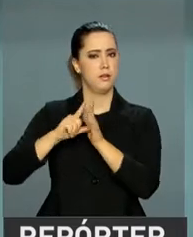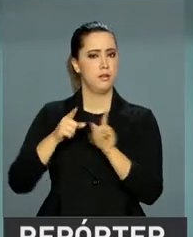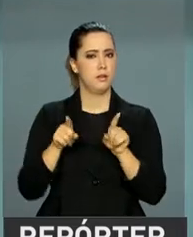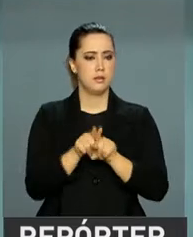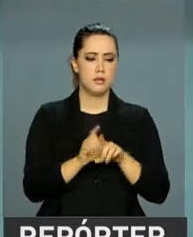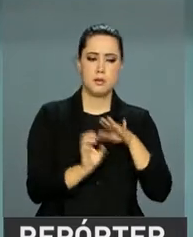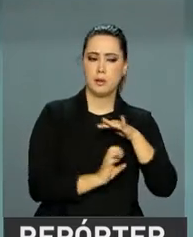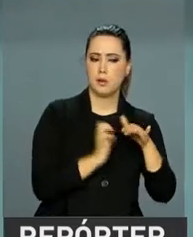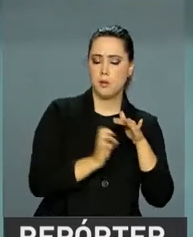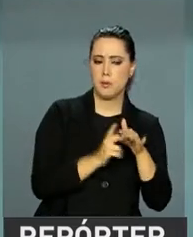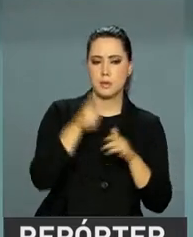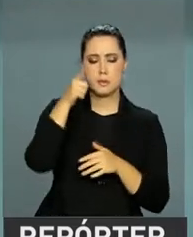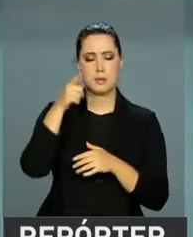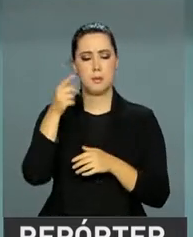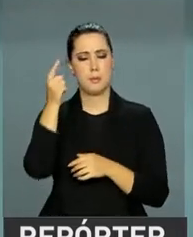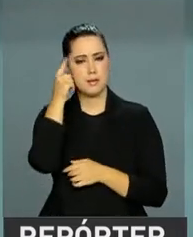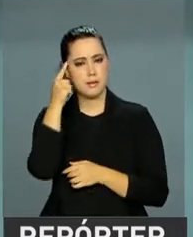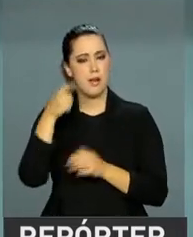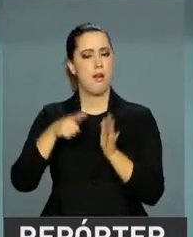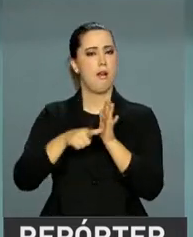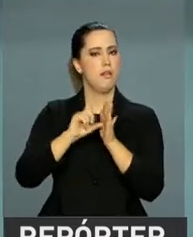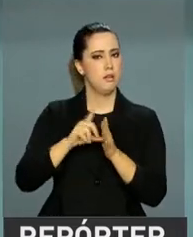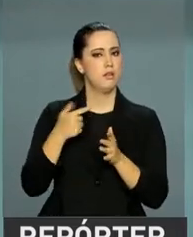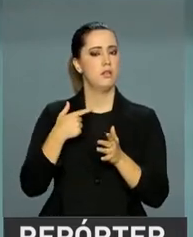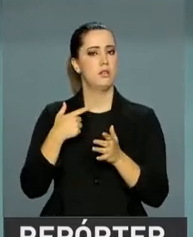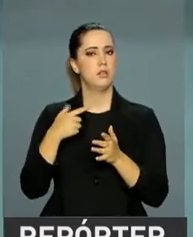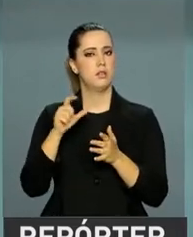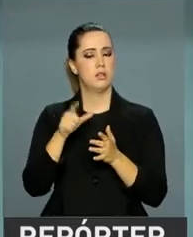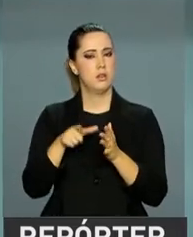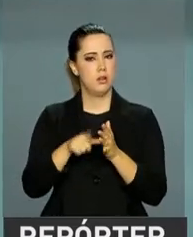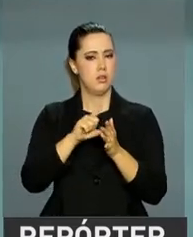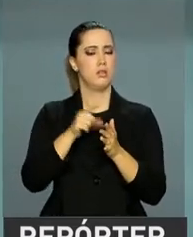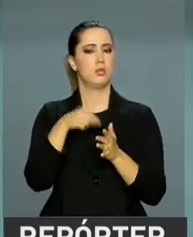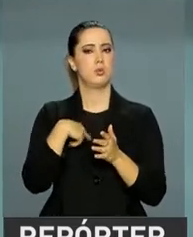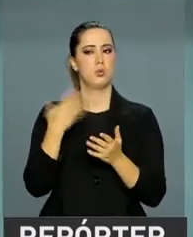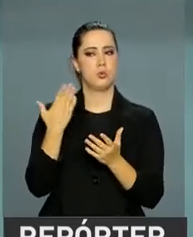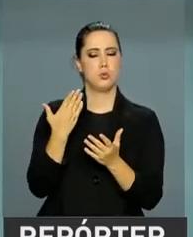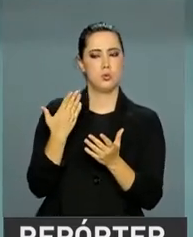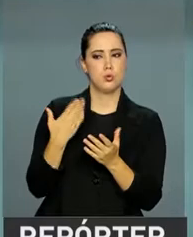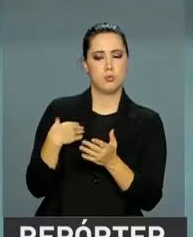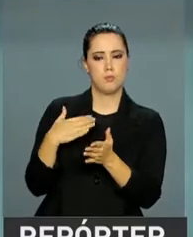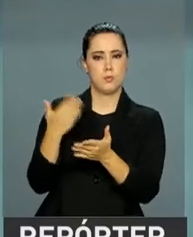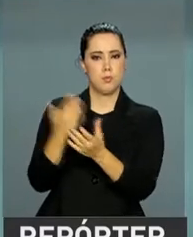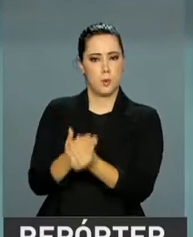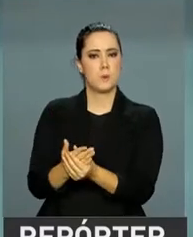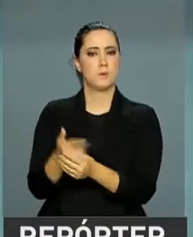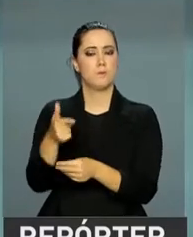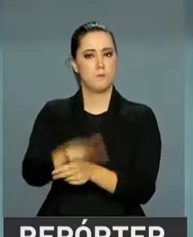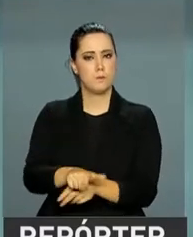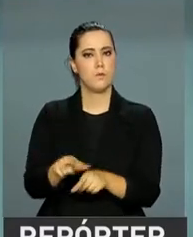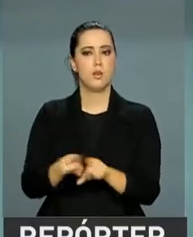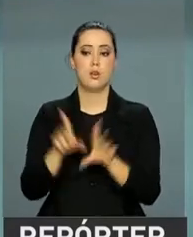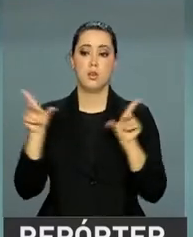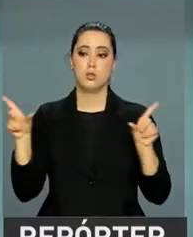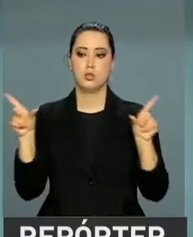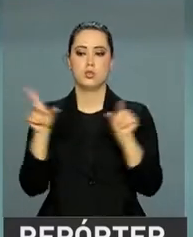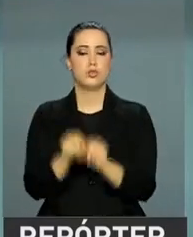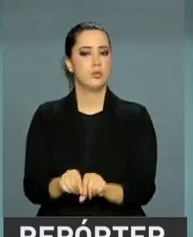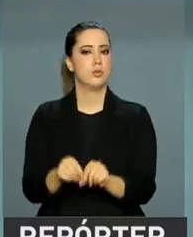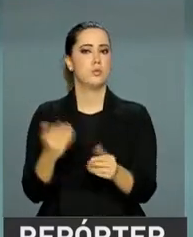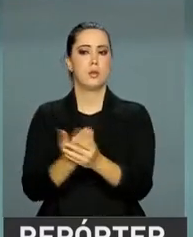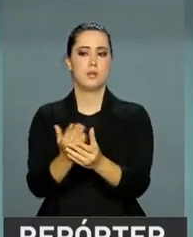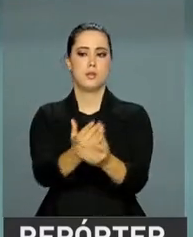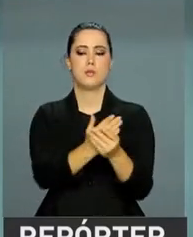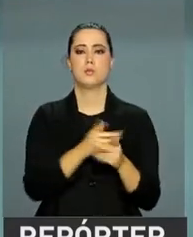empregador muito antes de entrar com recurso assim nós conseguimos diminuir o número de ações número de recursos e aí